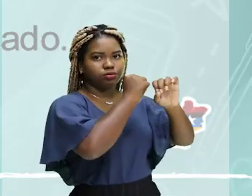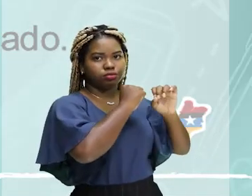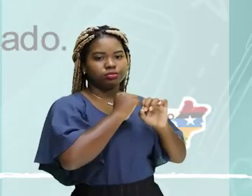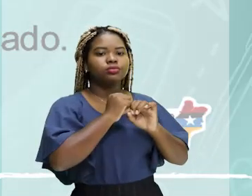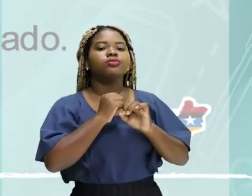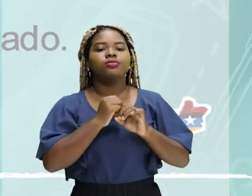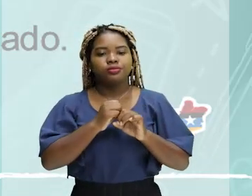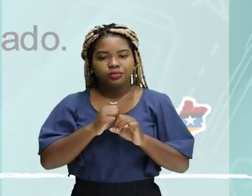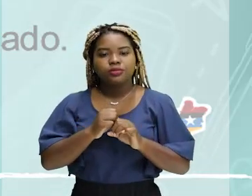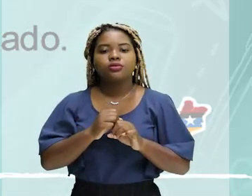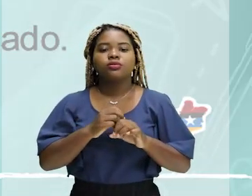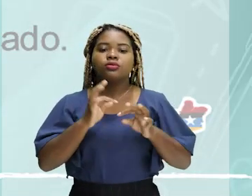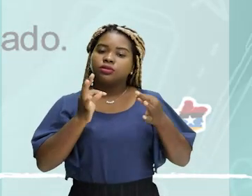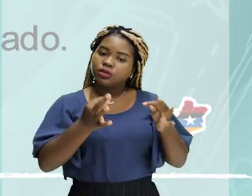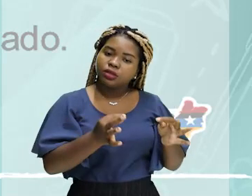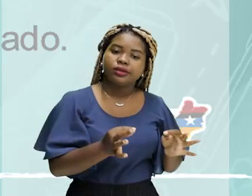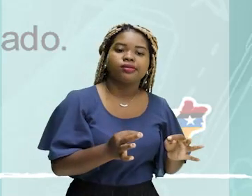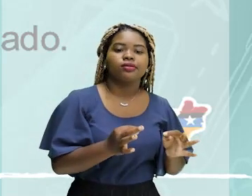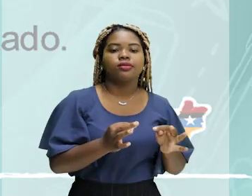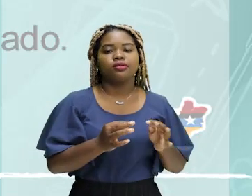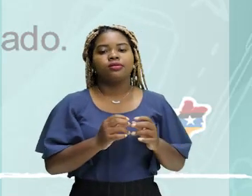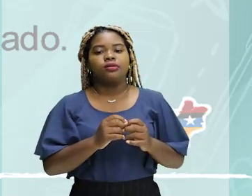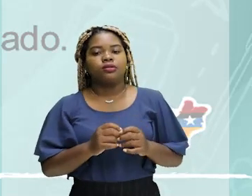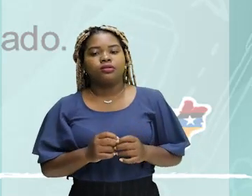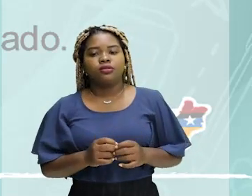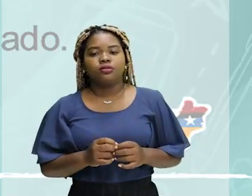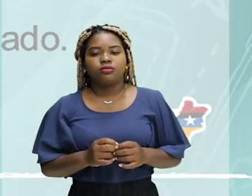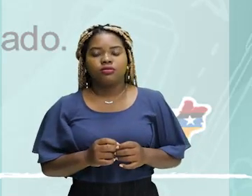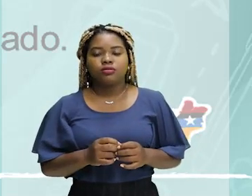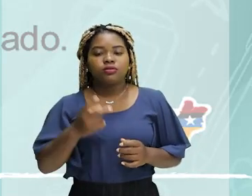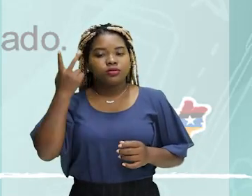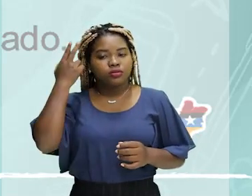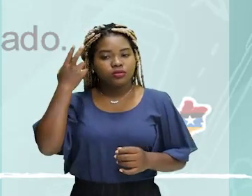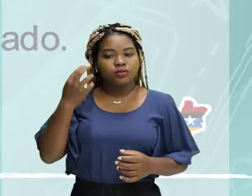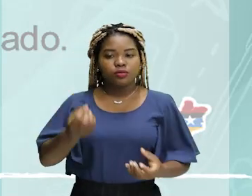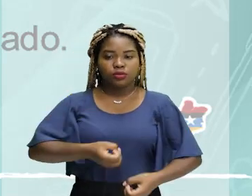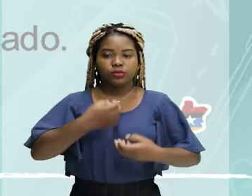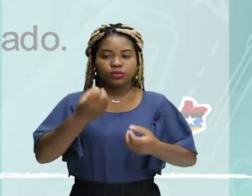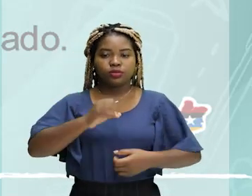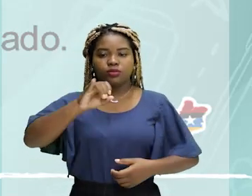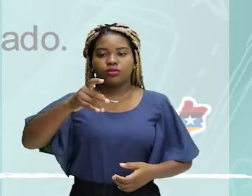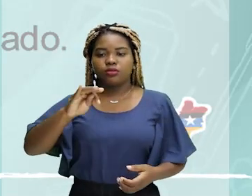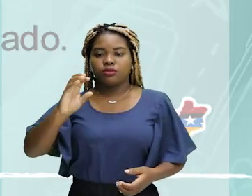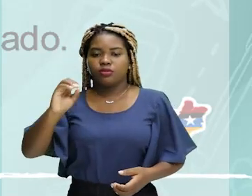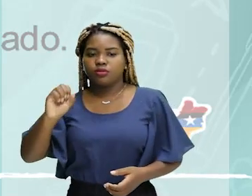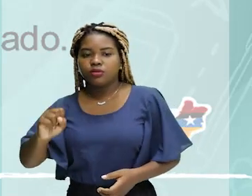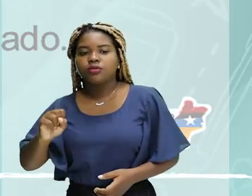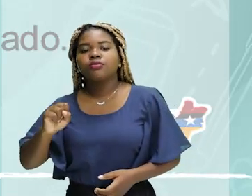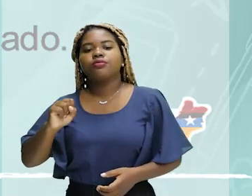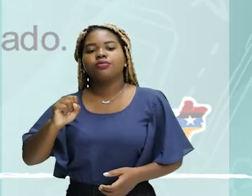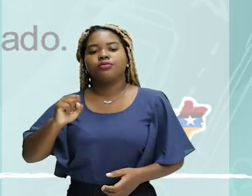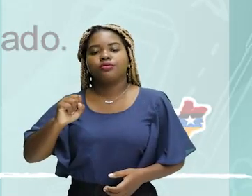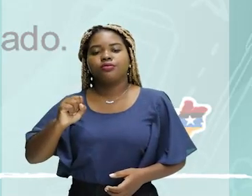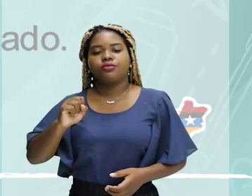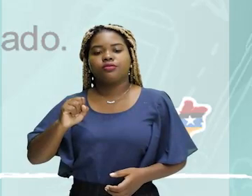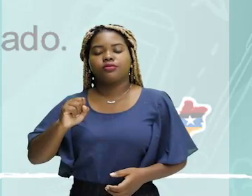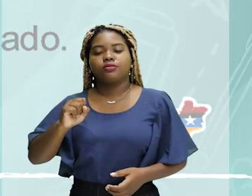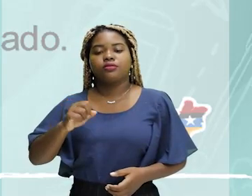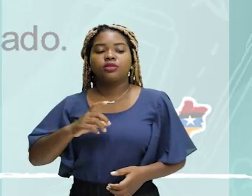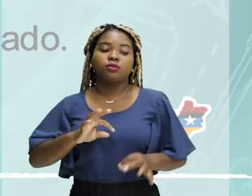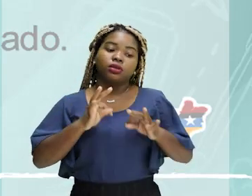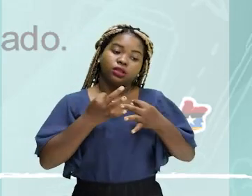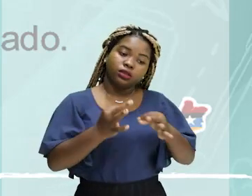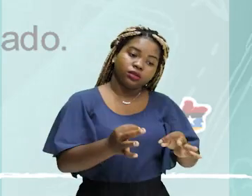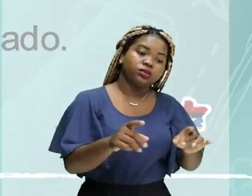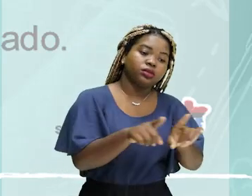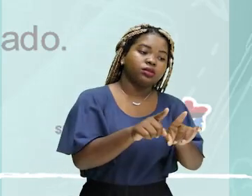técnica manual para a produção de objetos dentro de uma escala comercial, obviamente, tá? Porque aqui é tecnologia e trabalho. Então,